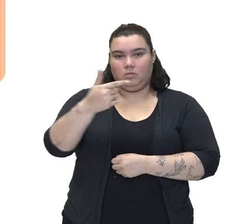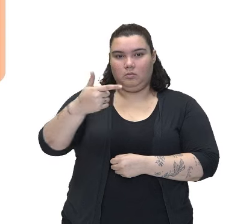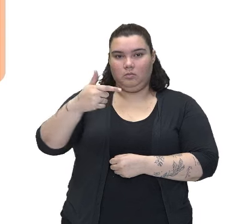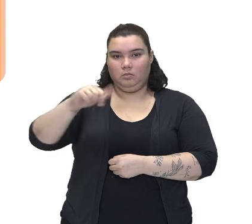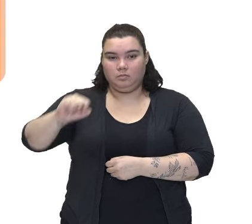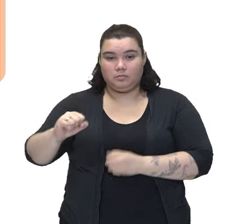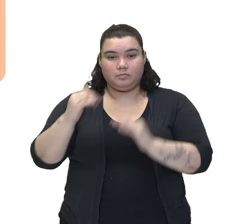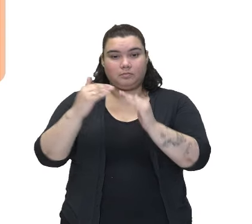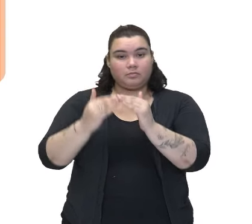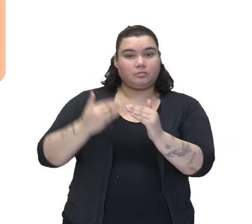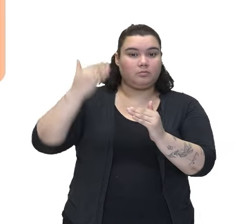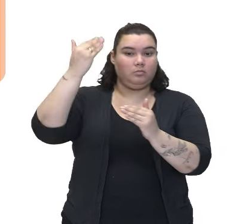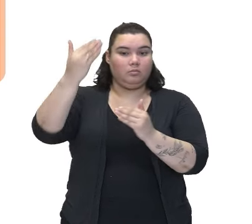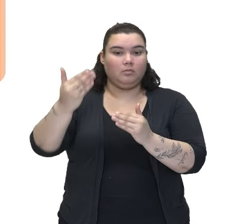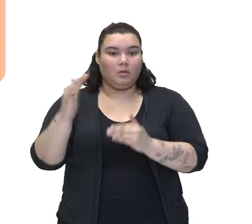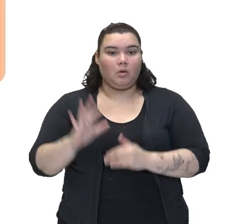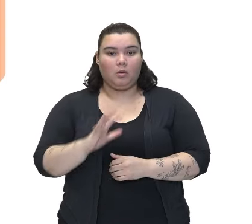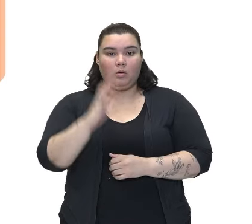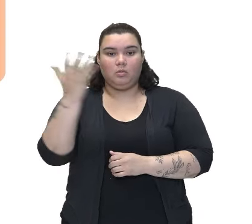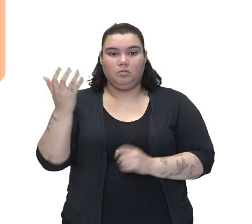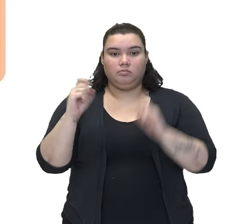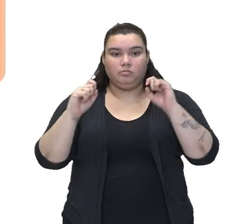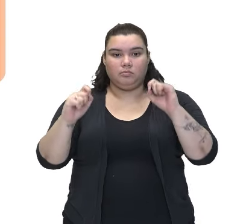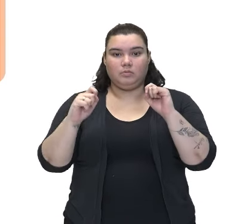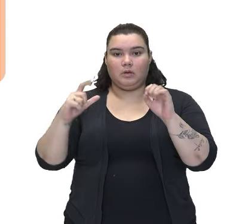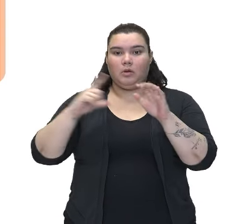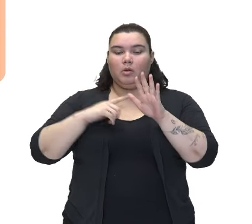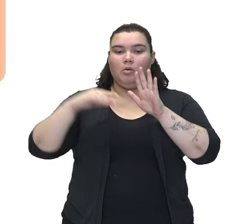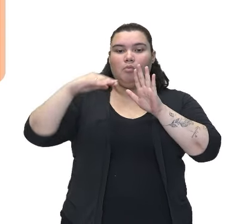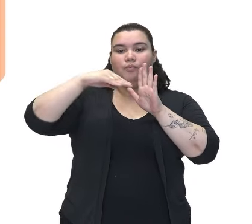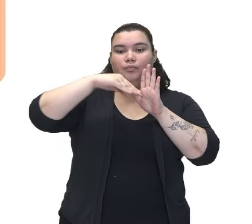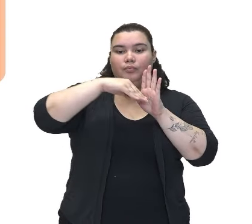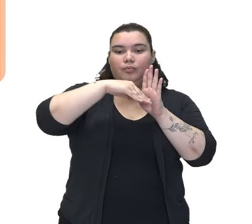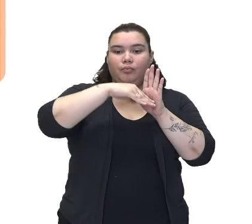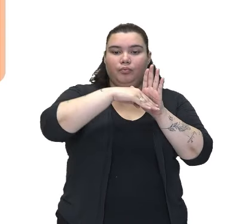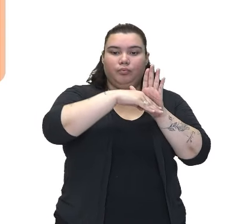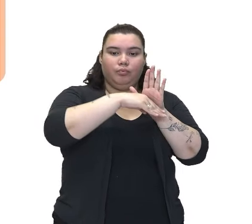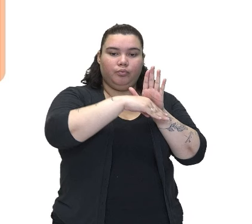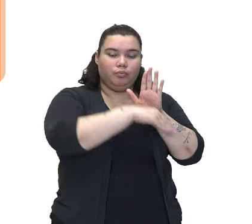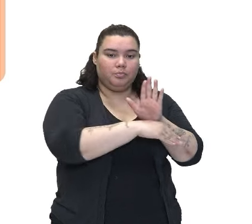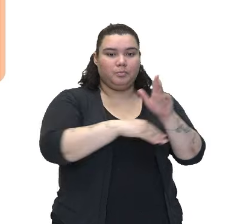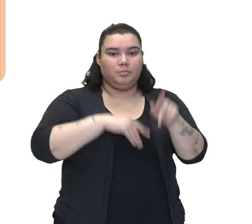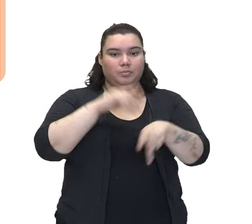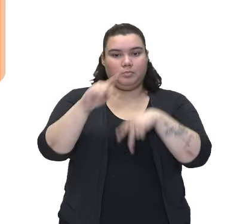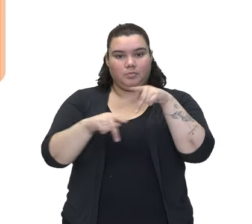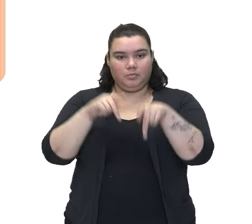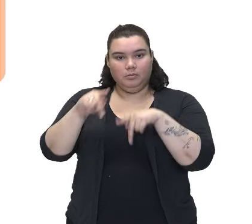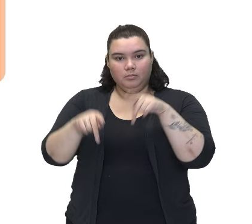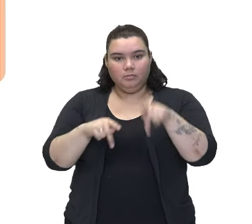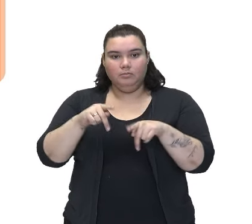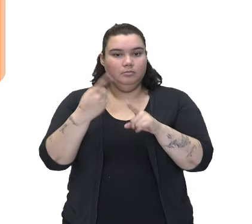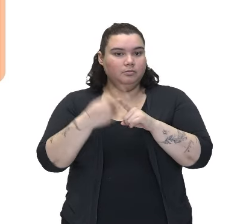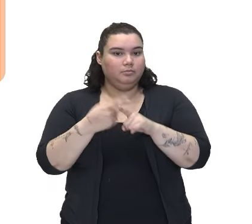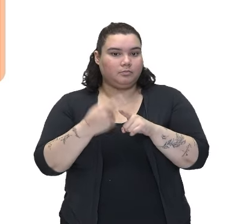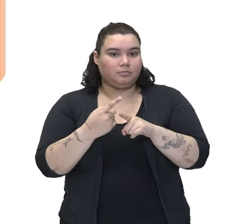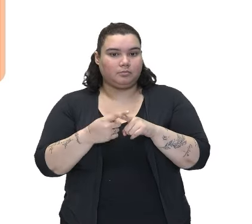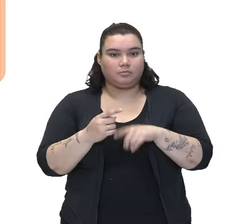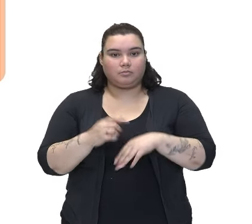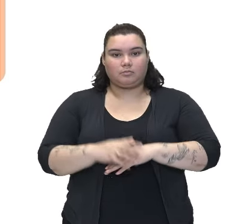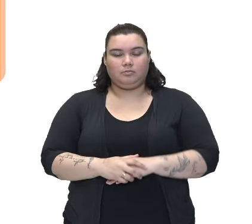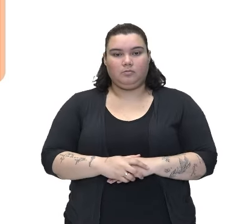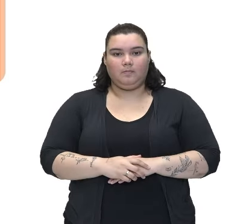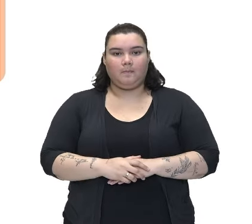2028, que vai ocorrer o quê? Uma queda, né? A queda aí na população, onde vai, né,